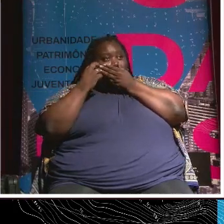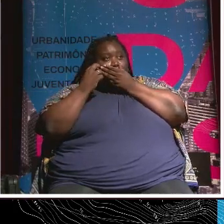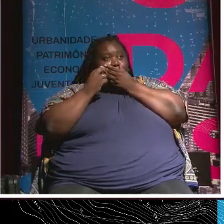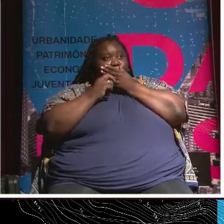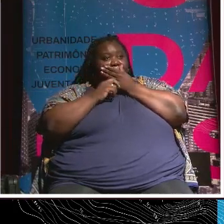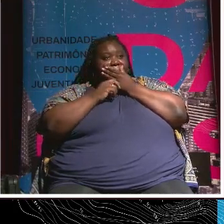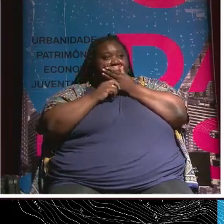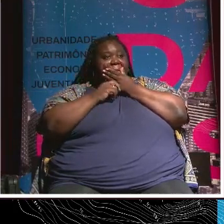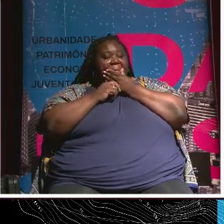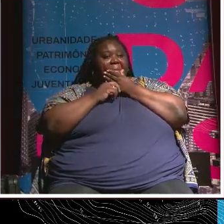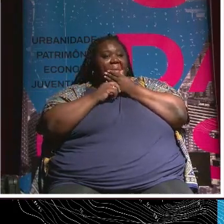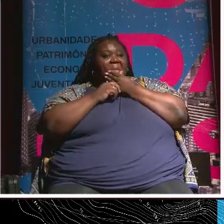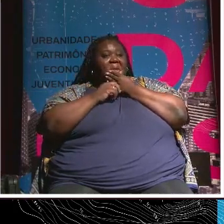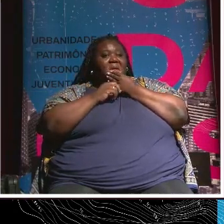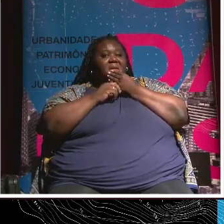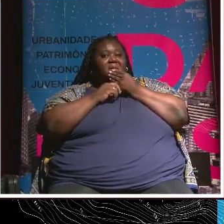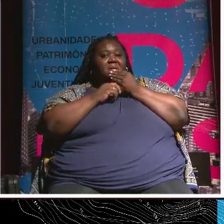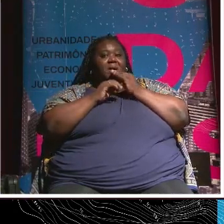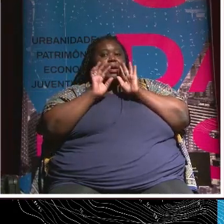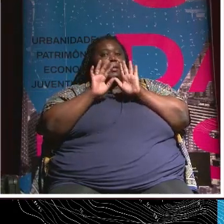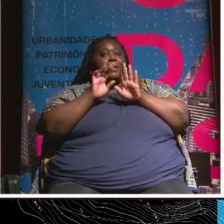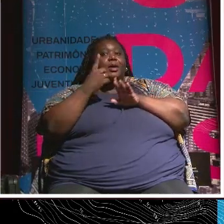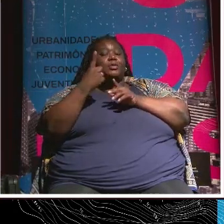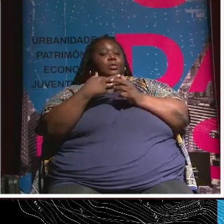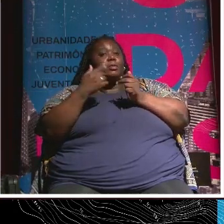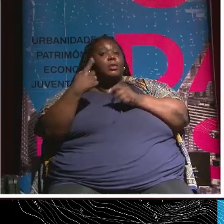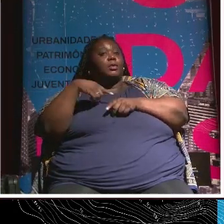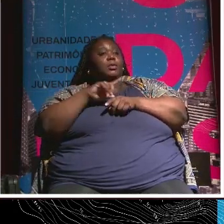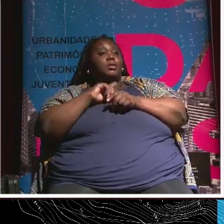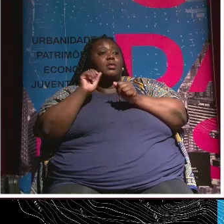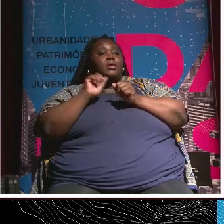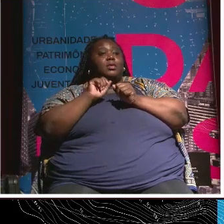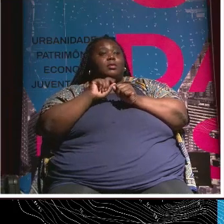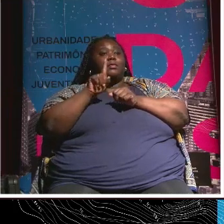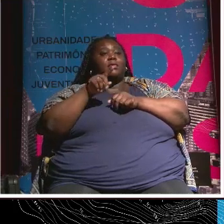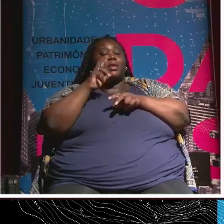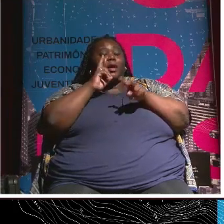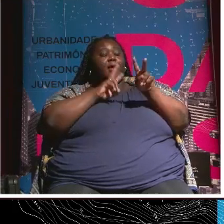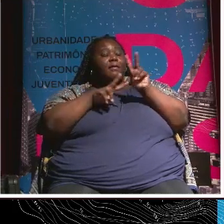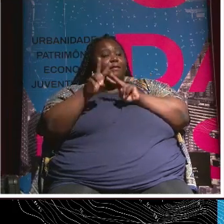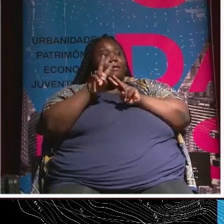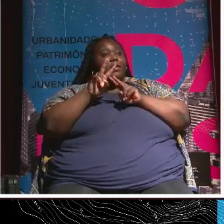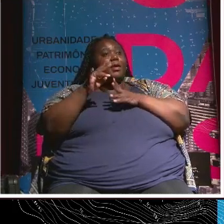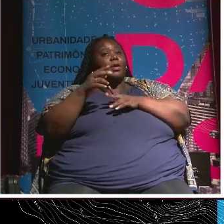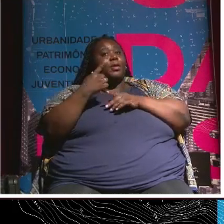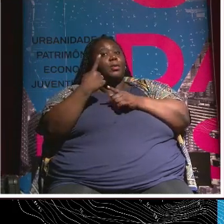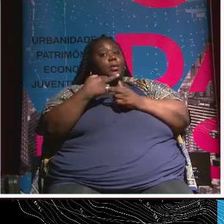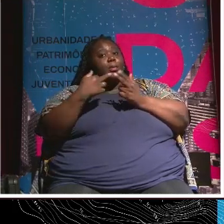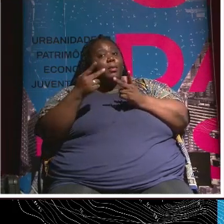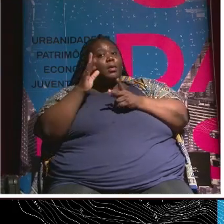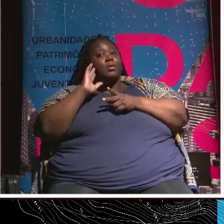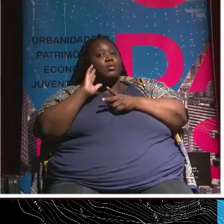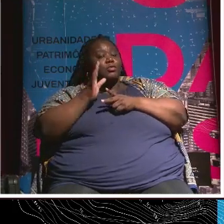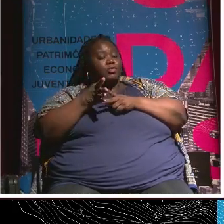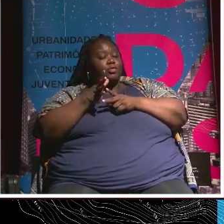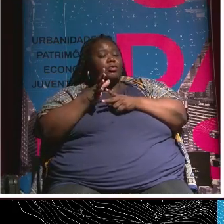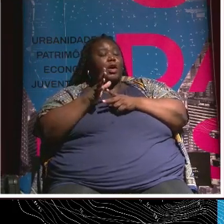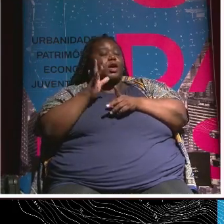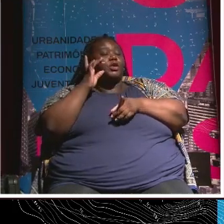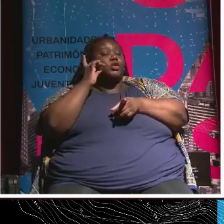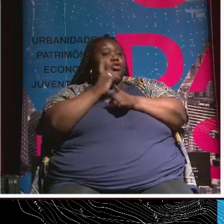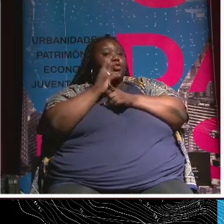nomeação. Mas uma coisa a gente tem feito naquele ministério, é escutar. E uma coisa a gente já